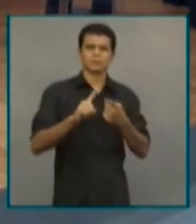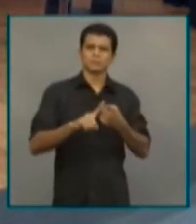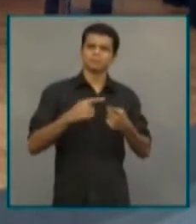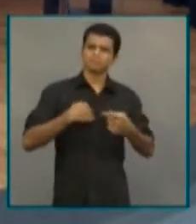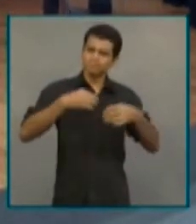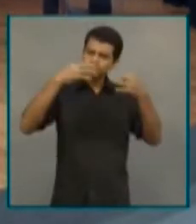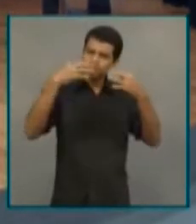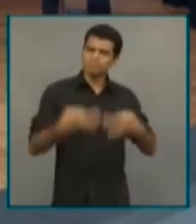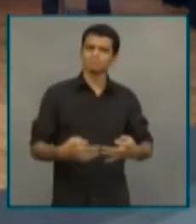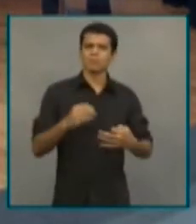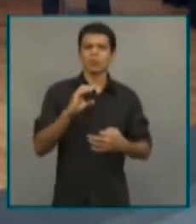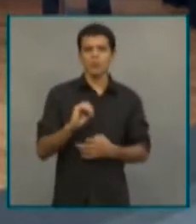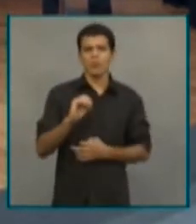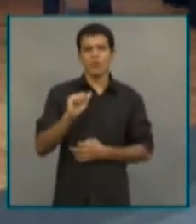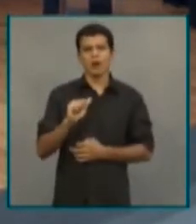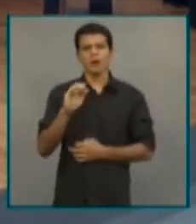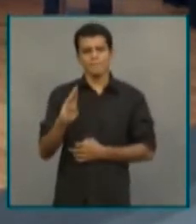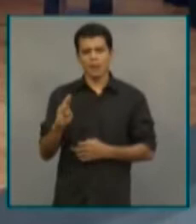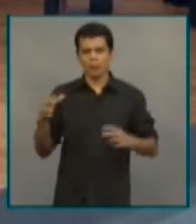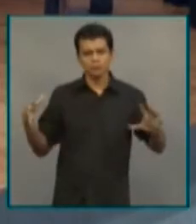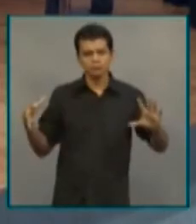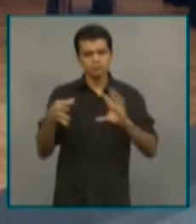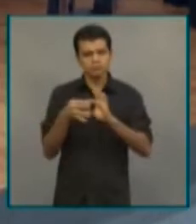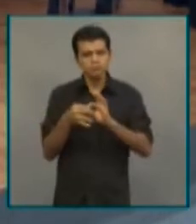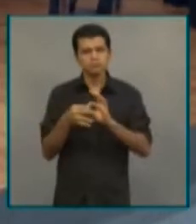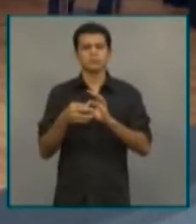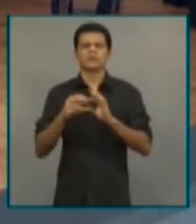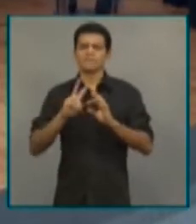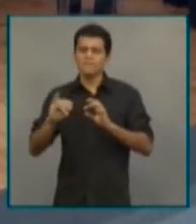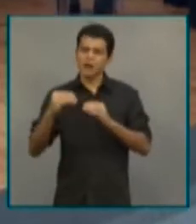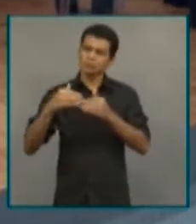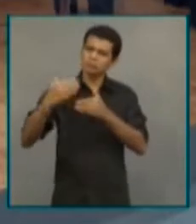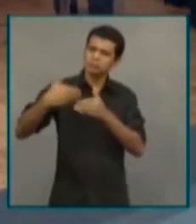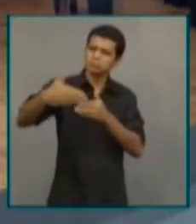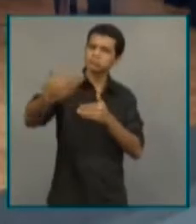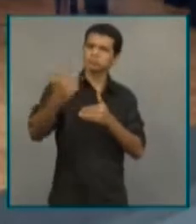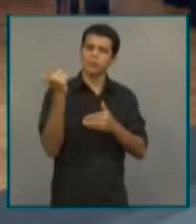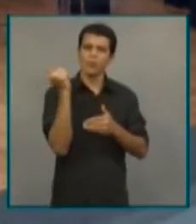OAB, CAAS e ESA juntas farão história a partir do ano que vem.